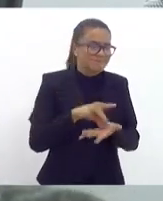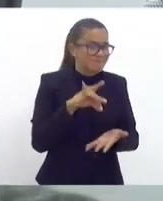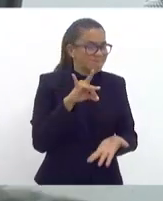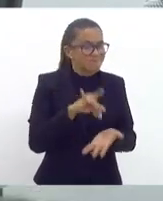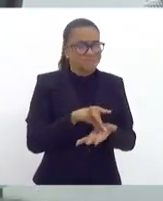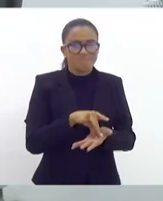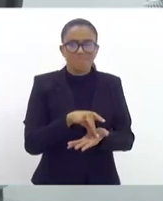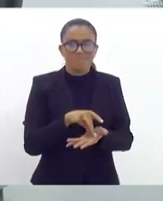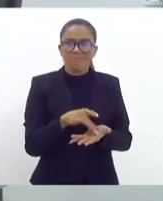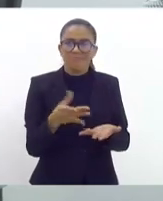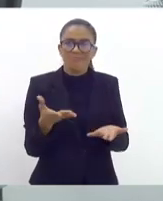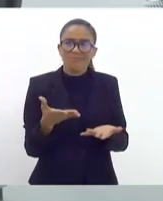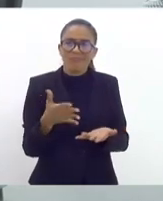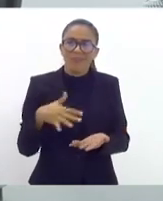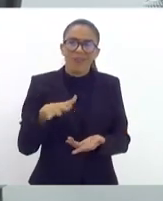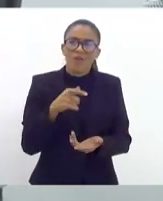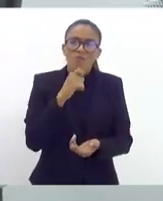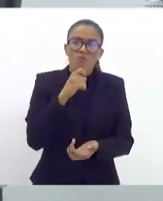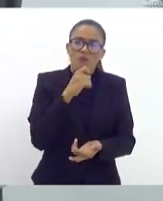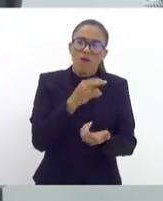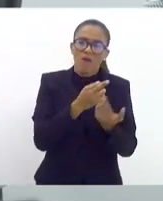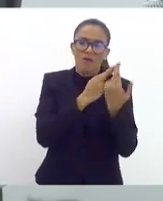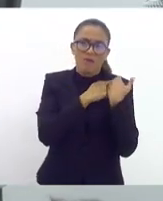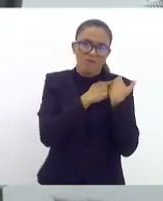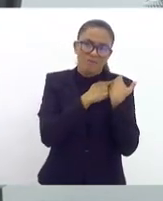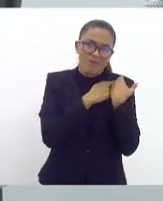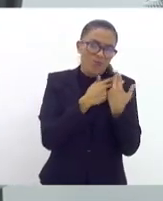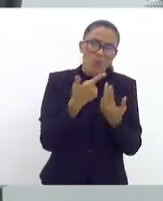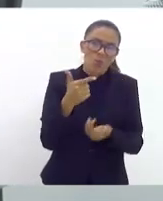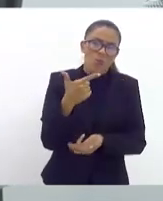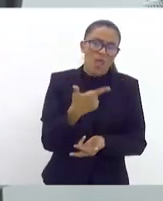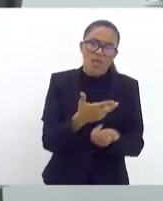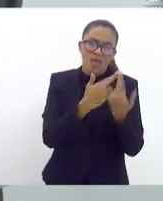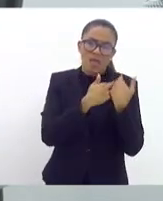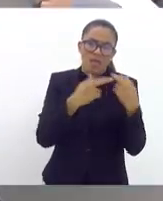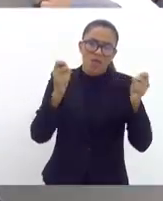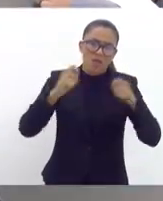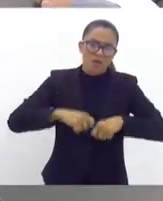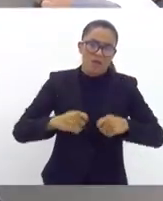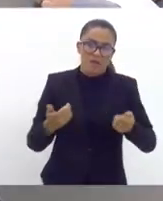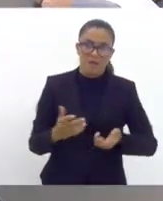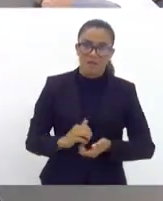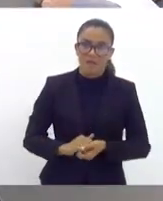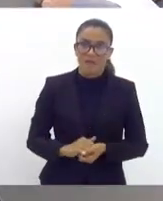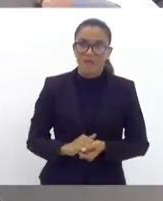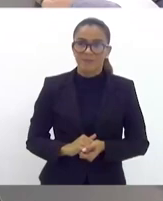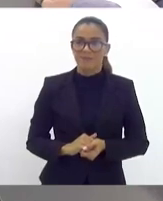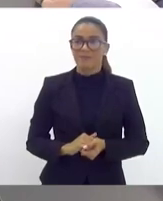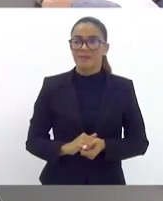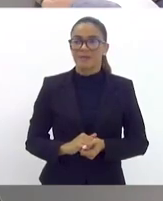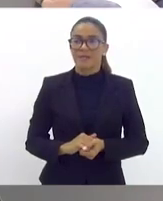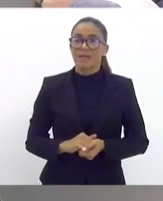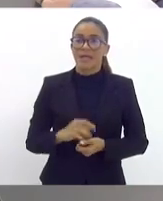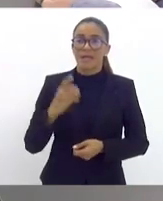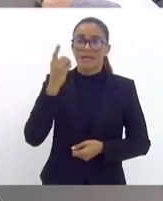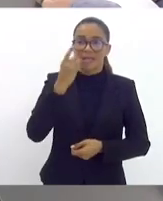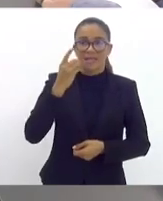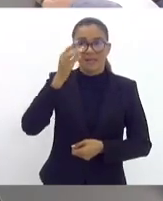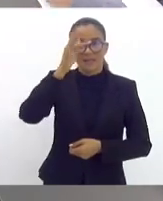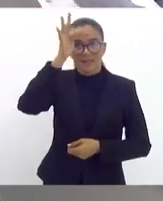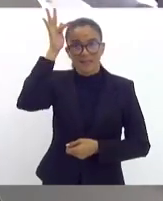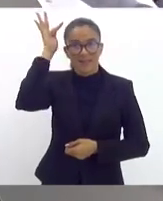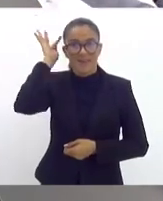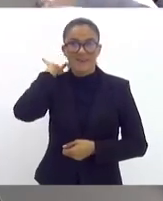de incompetência com todo carinho Mas é claro foi deputado me motivou a